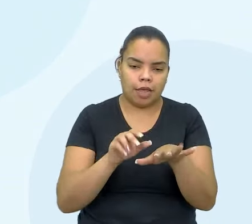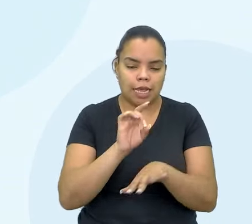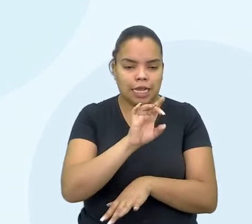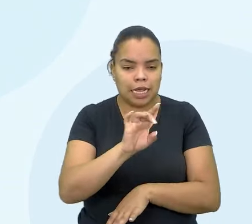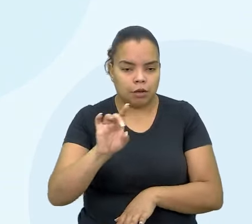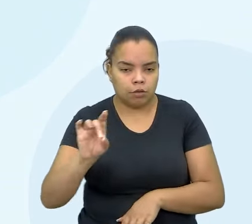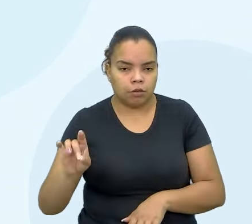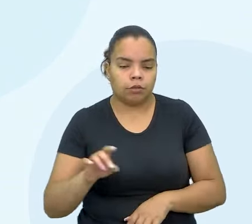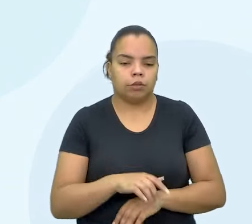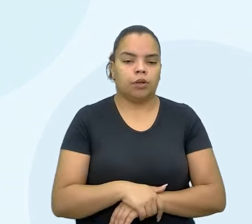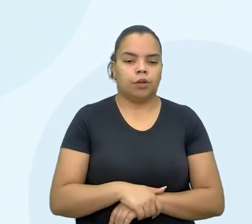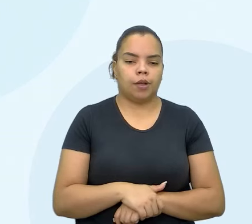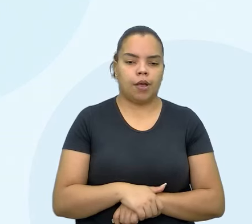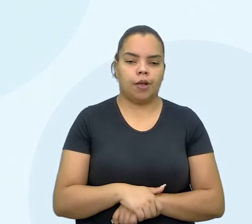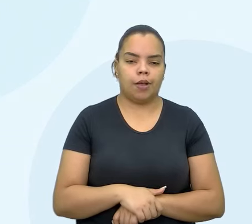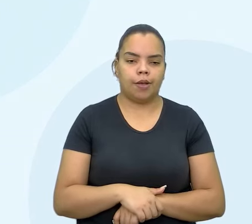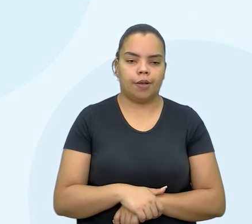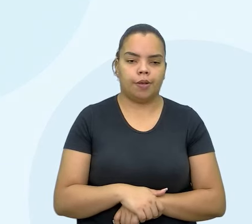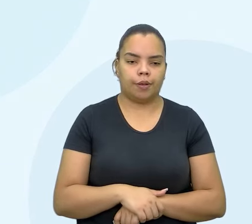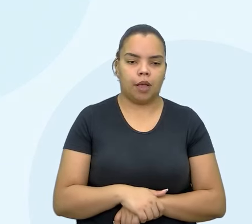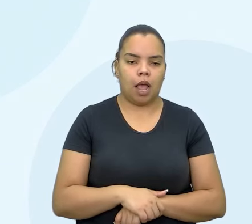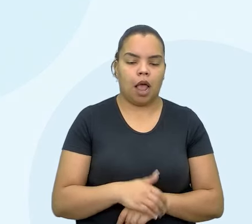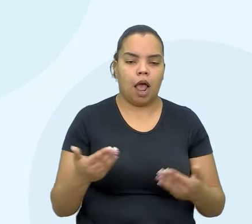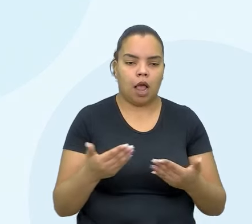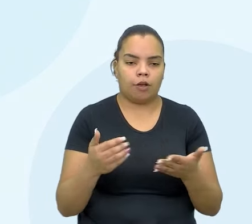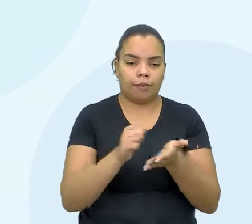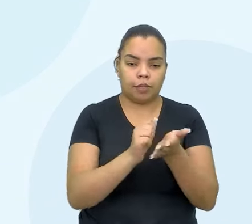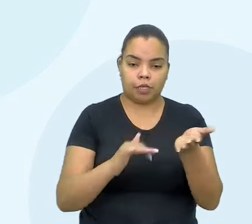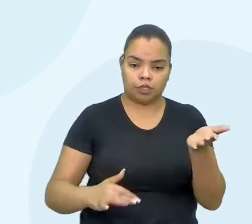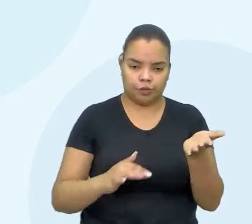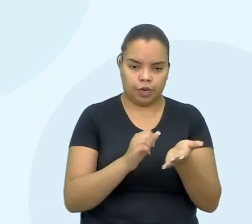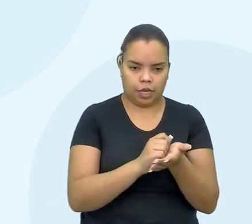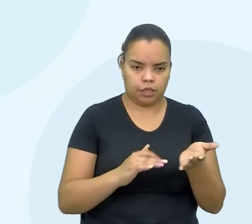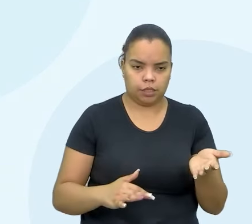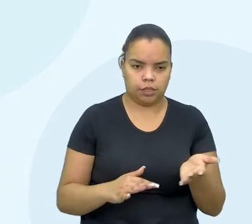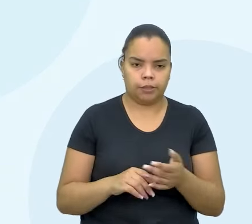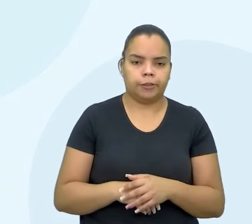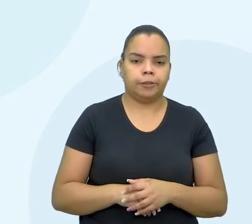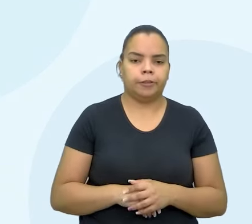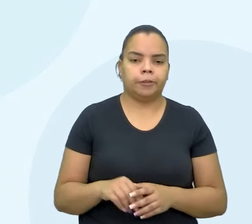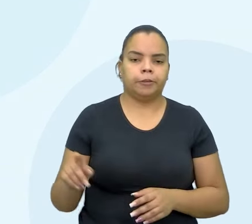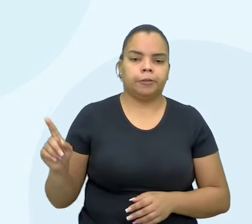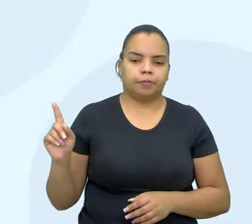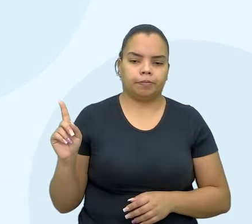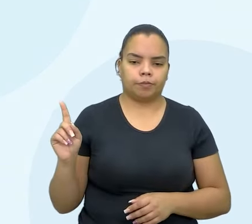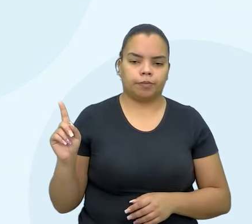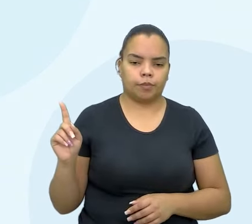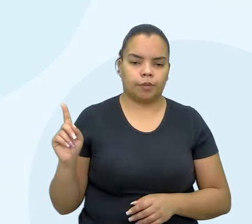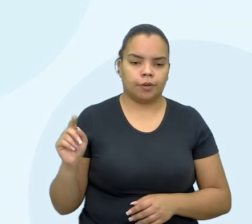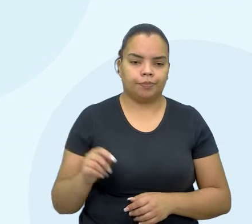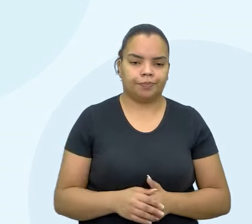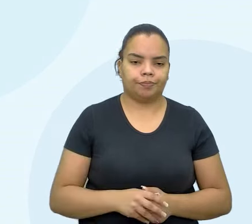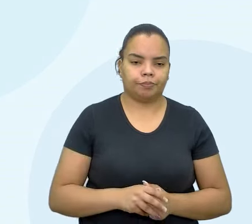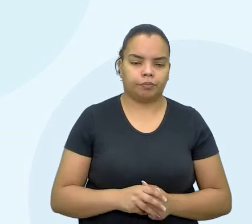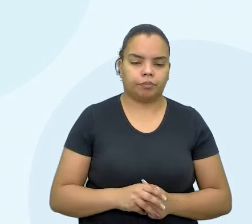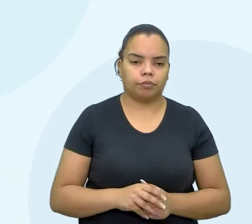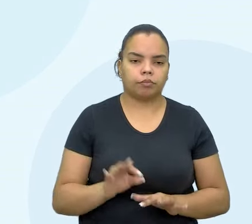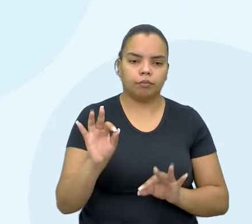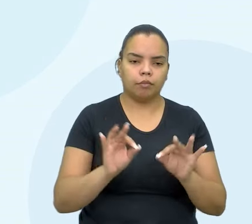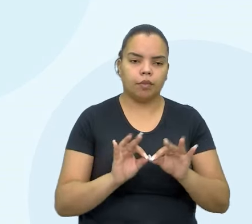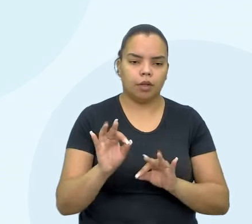Muito bem. Agora, nós vamos para as atividades, né, propriamente ditas. A